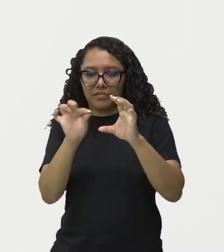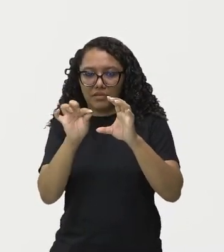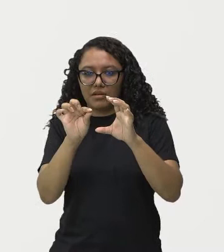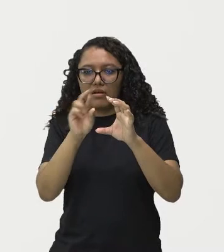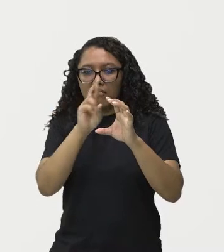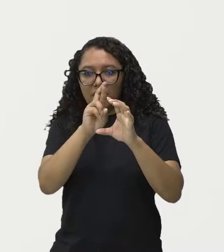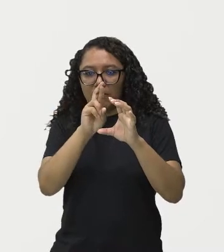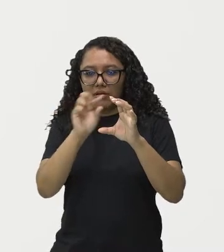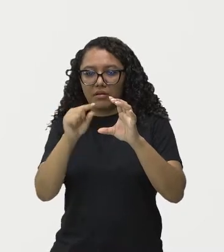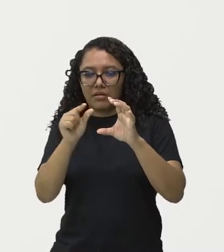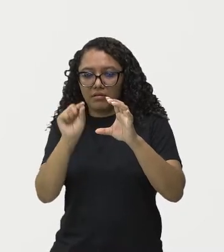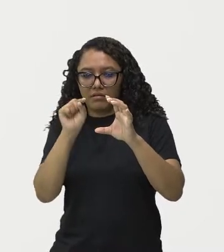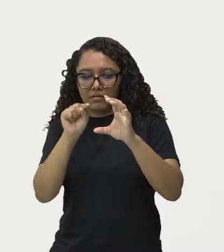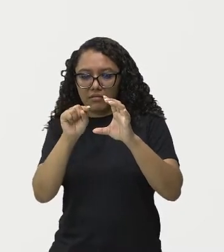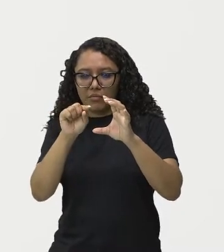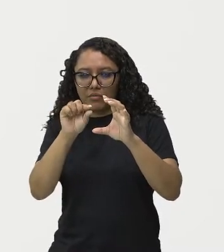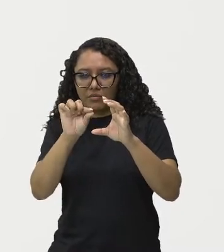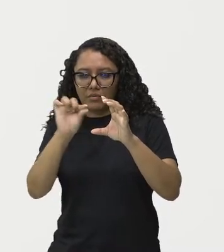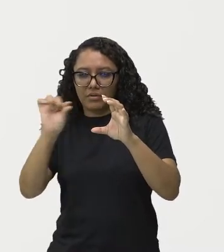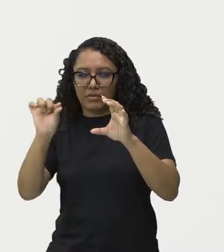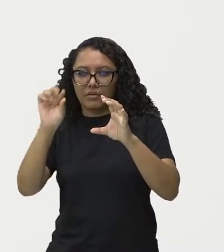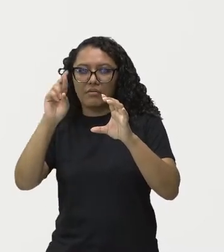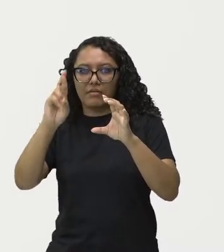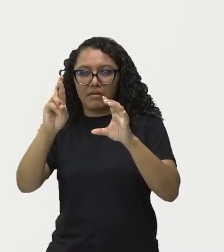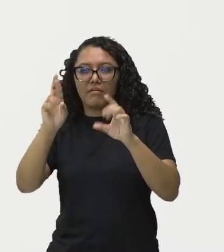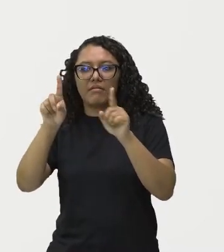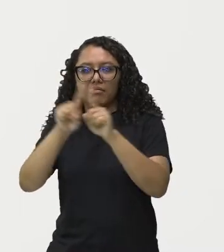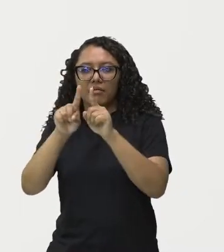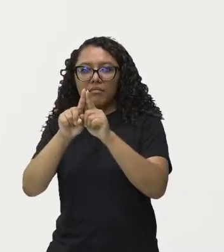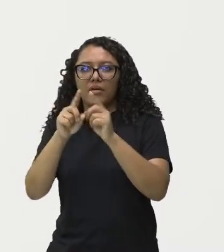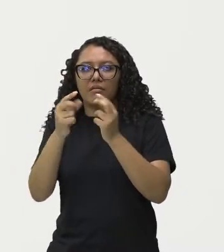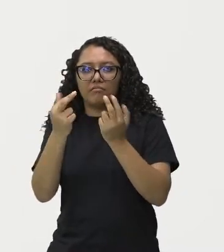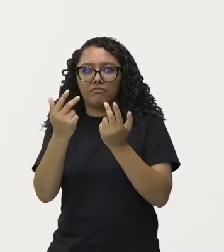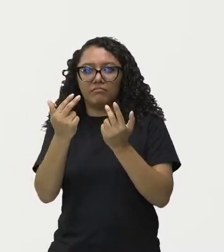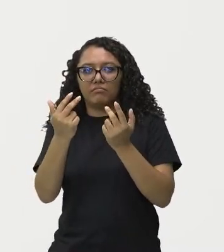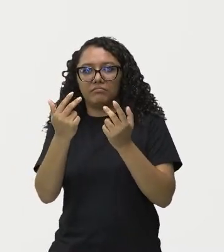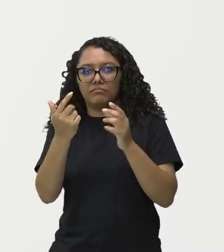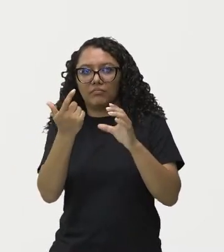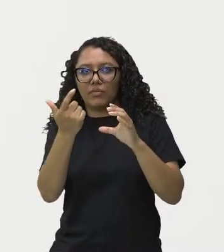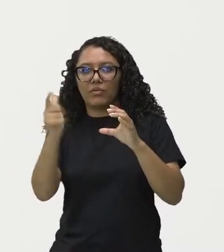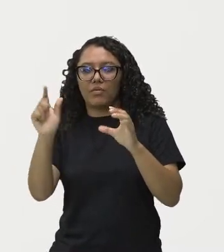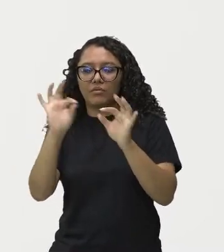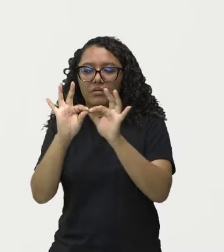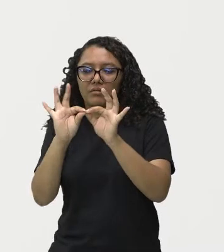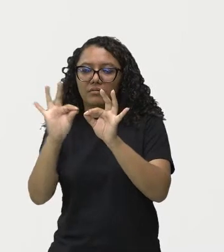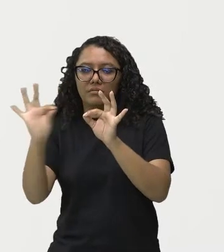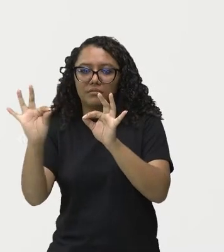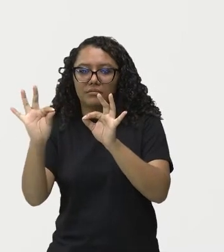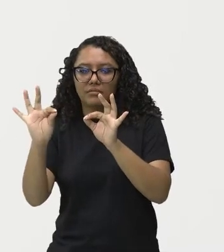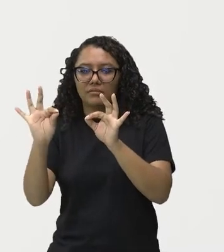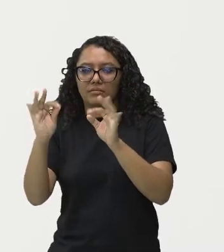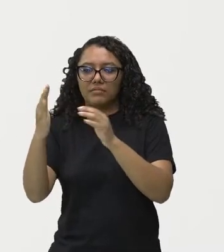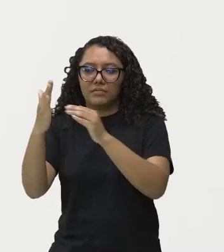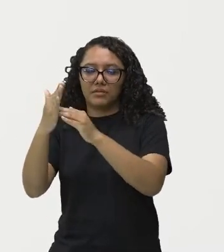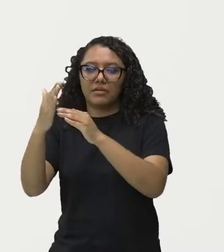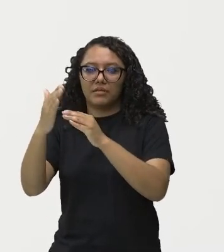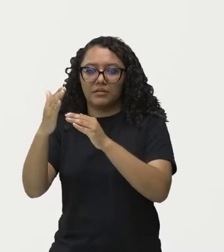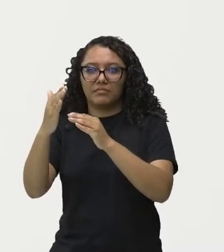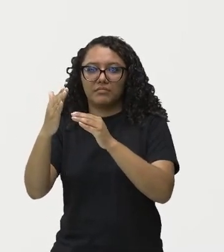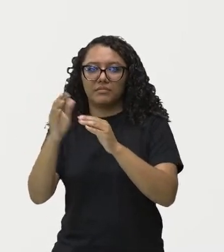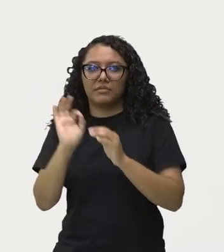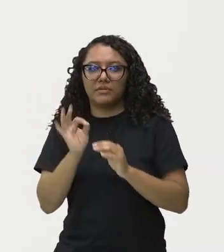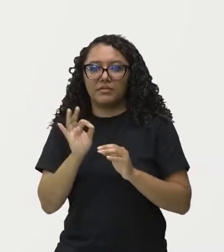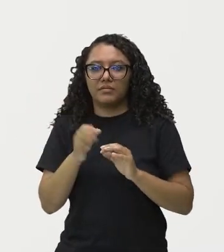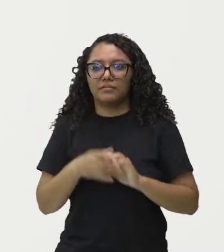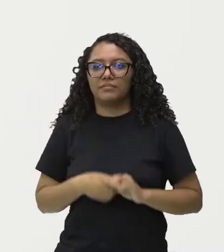aqui no centro do meu cilindro, desse ponto sai um outro segmento de reta até a outra extremidade do cilindro. Então eu